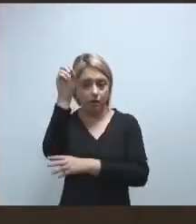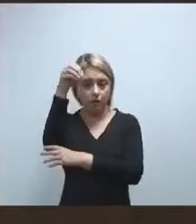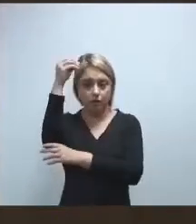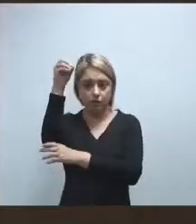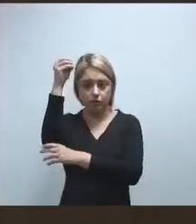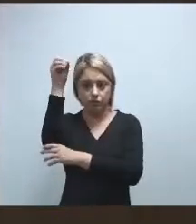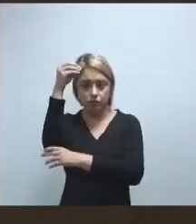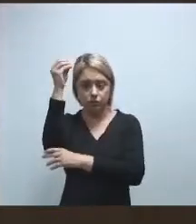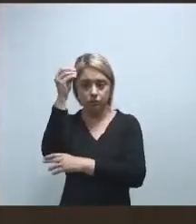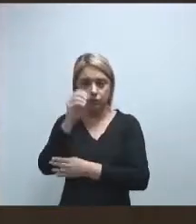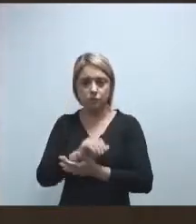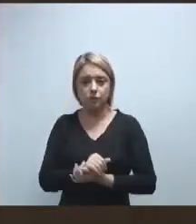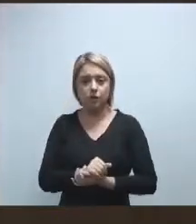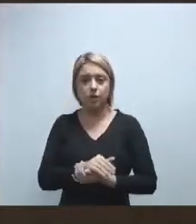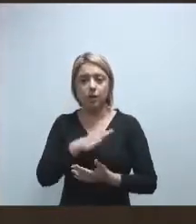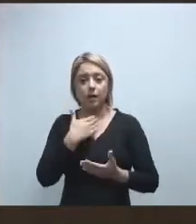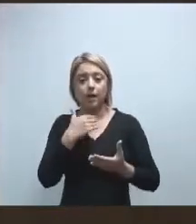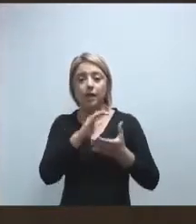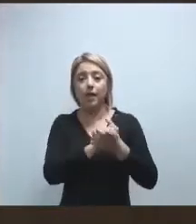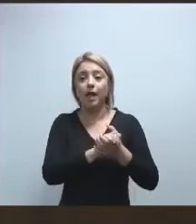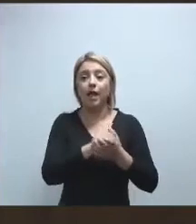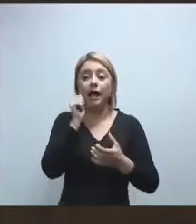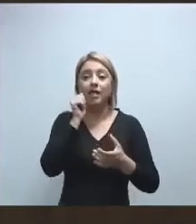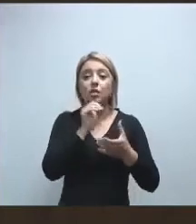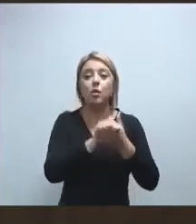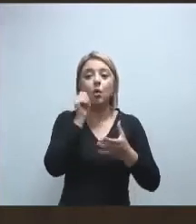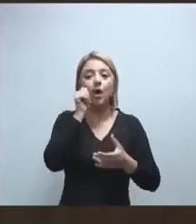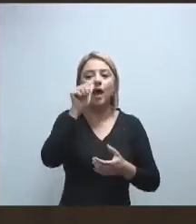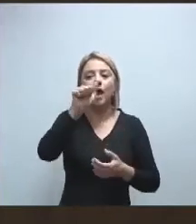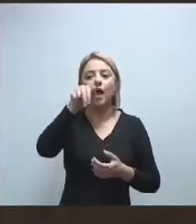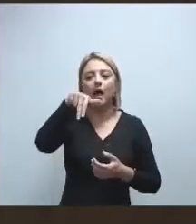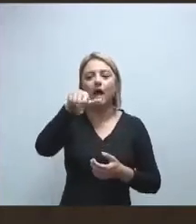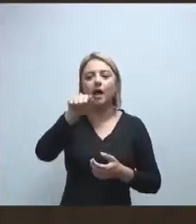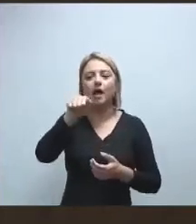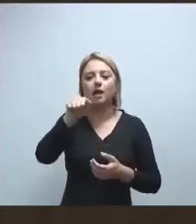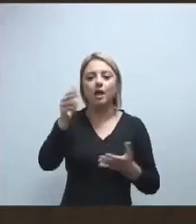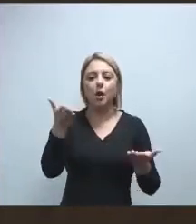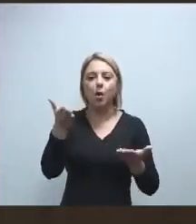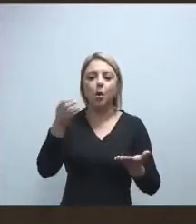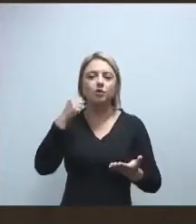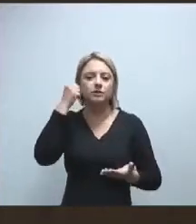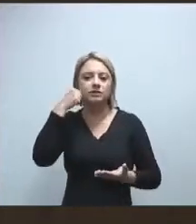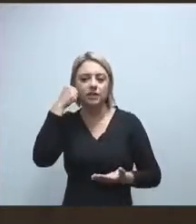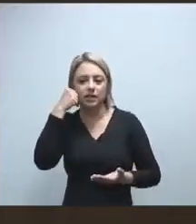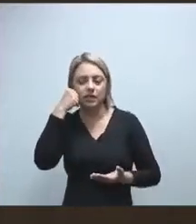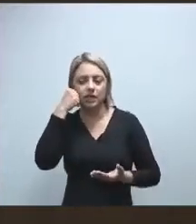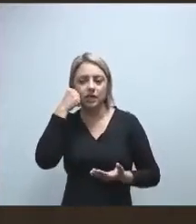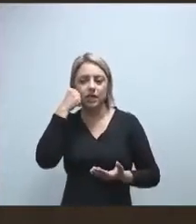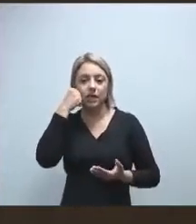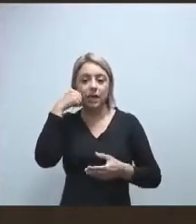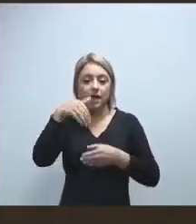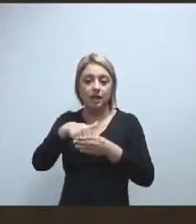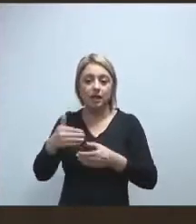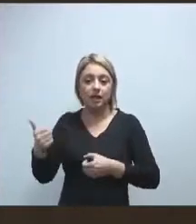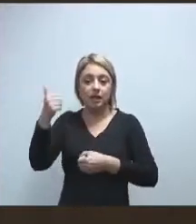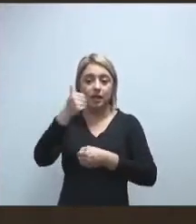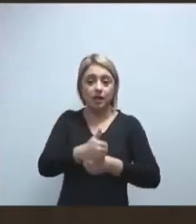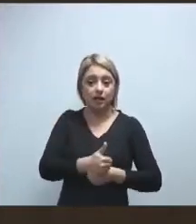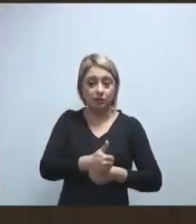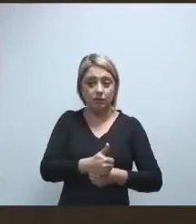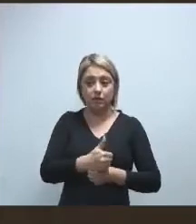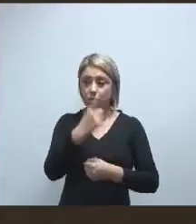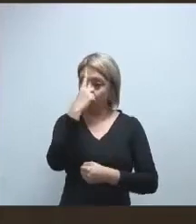do sul e foi marido de ana amélia hoje senadora candidata a vice na chapa de geraldo